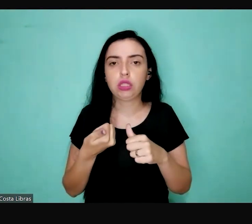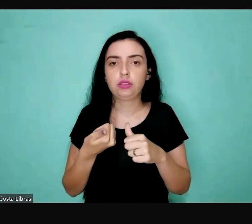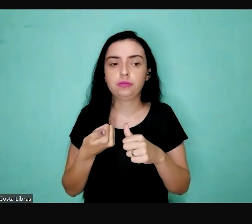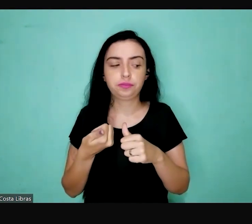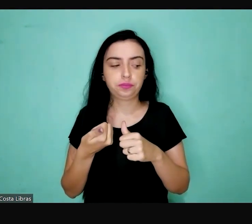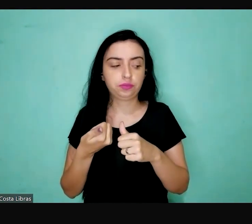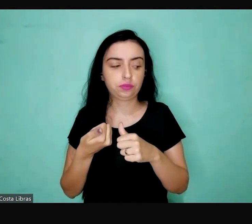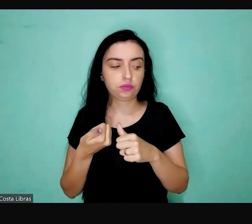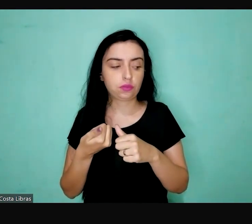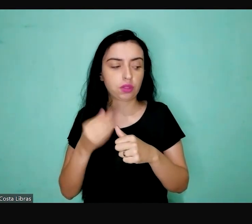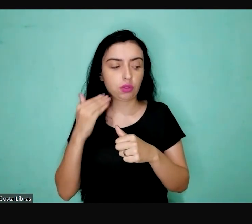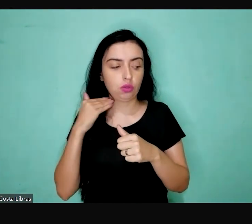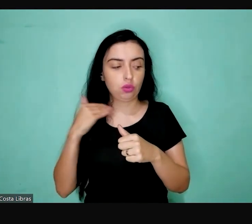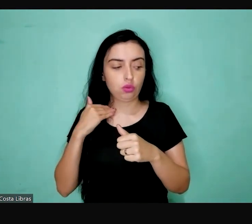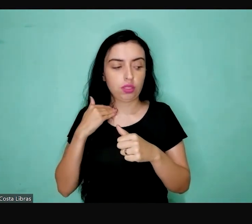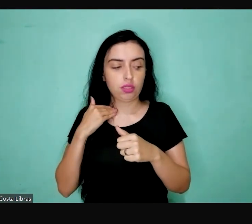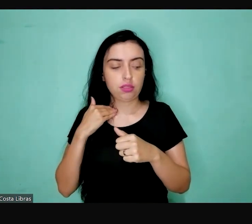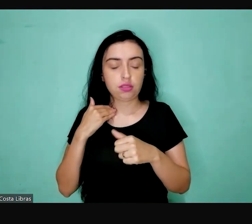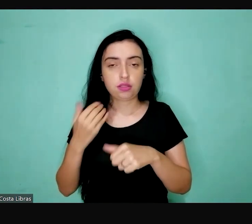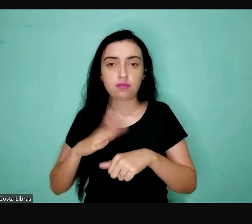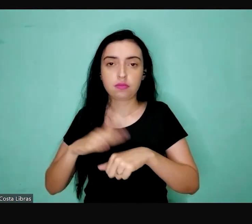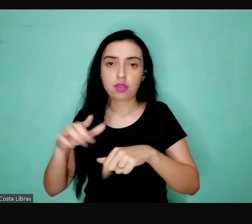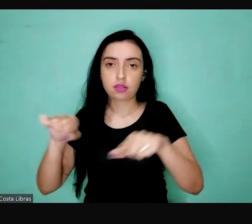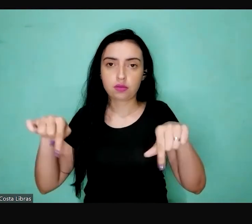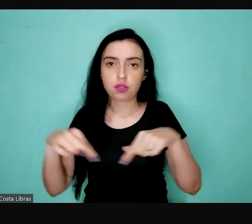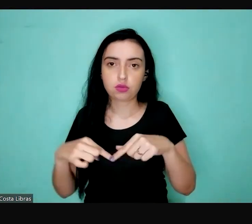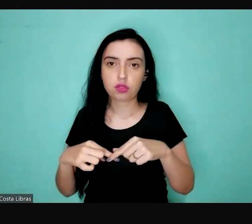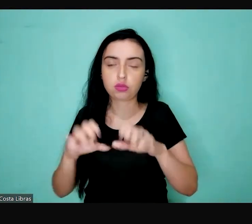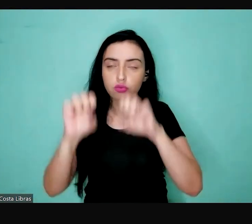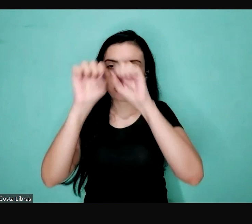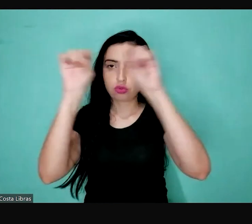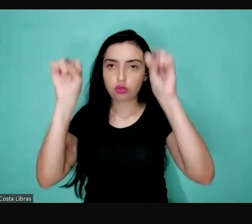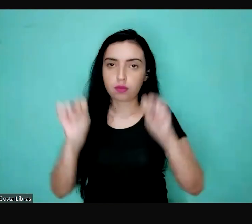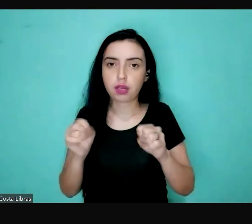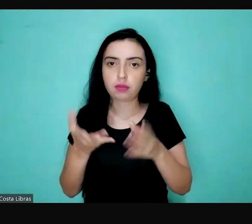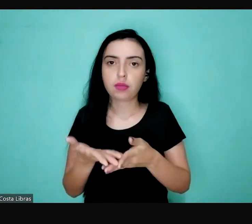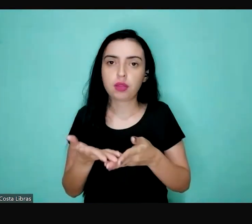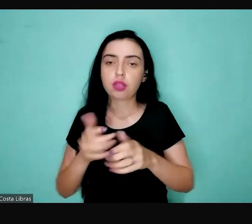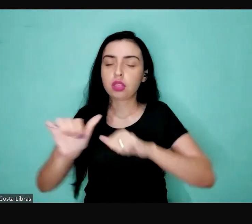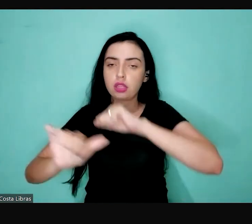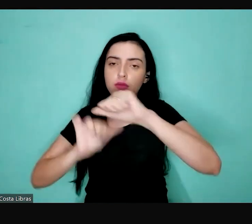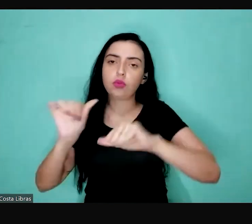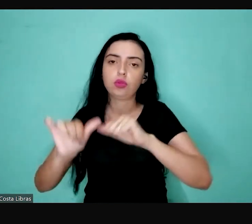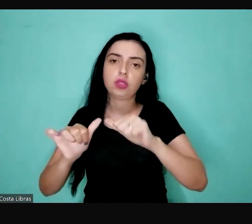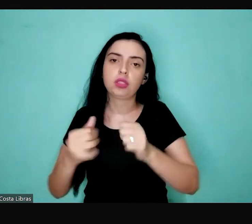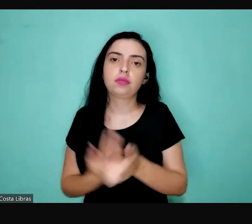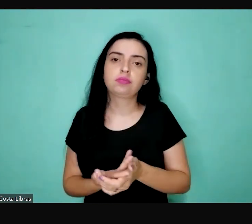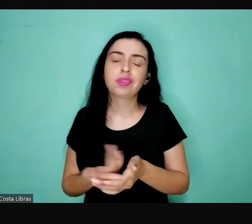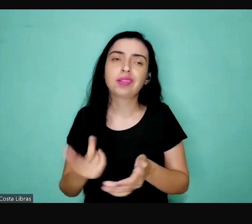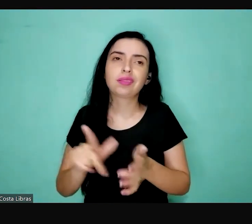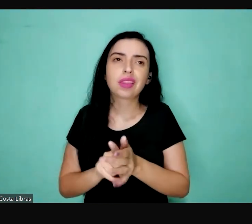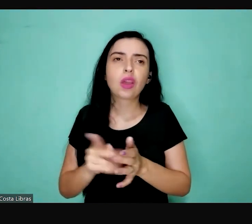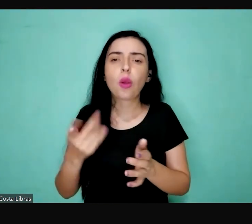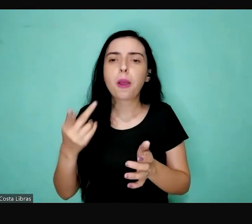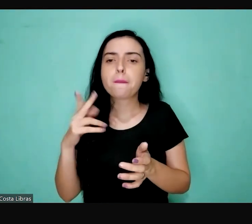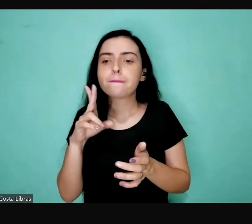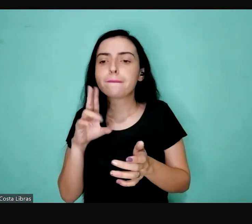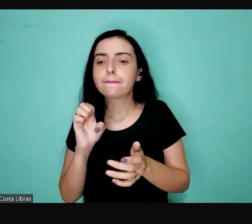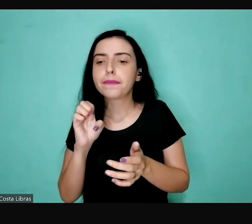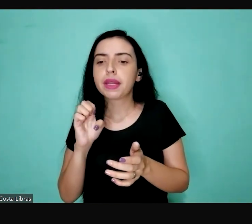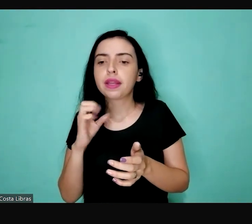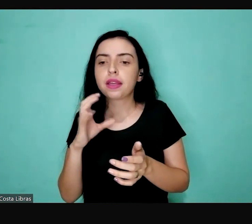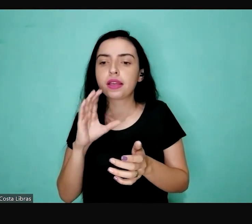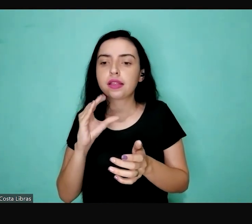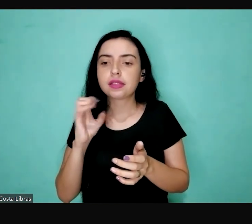os juízes, né, mesmo da sala do Supremo, e acaba modificando. E até os precedentes acontecem isso, né? A